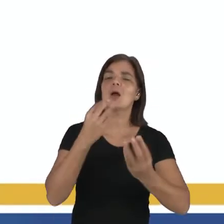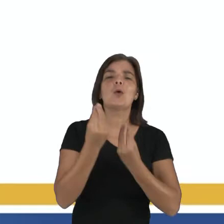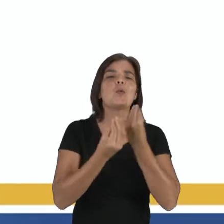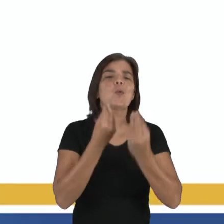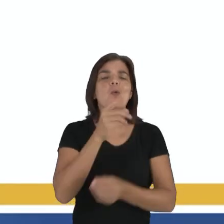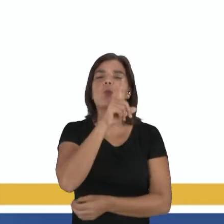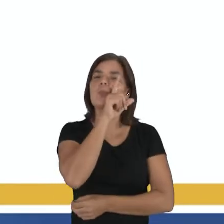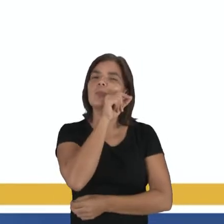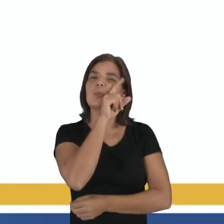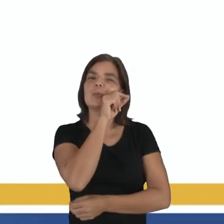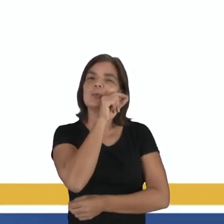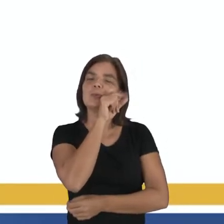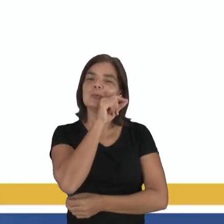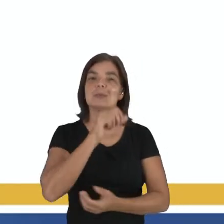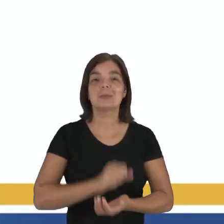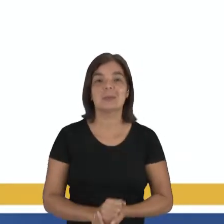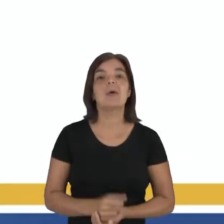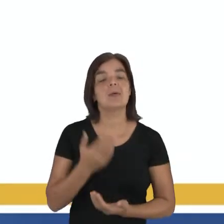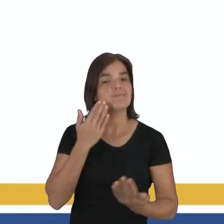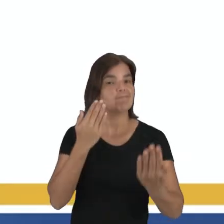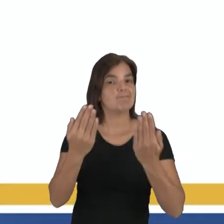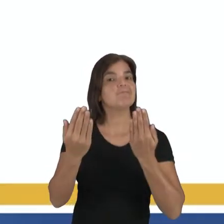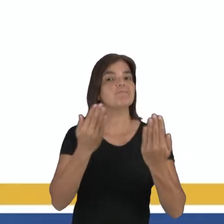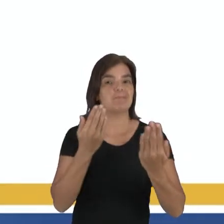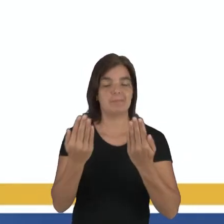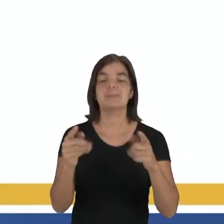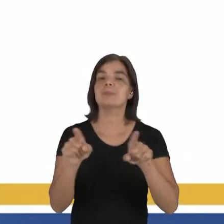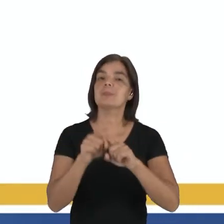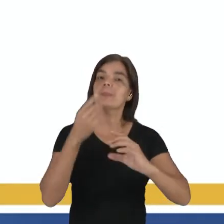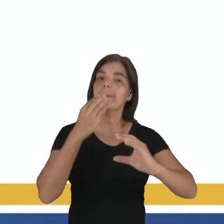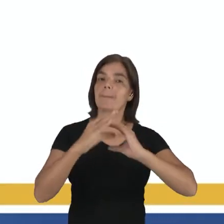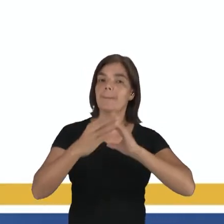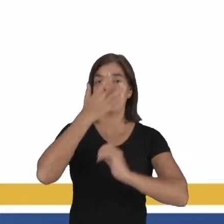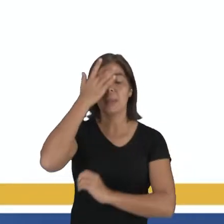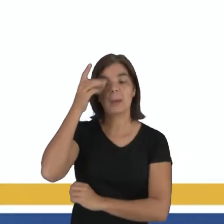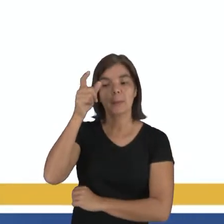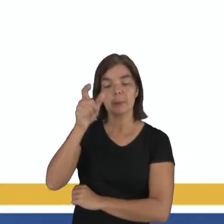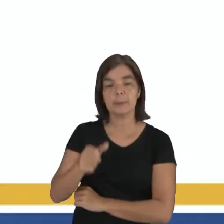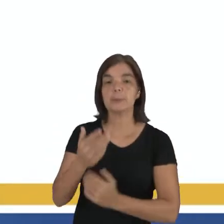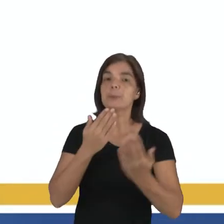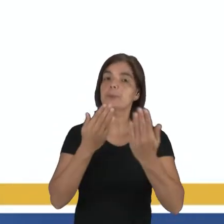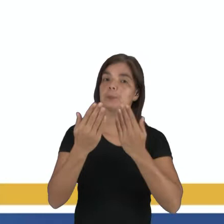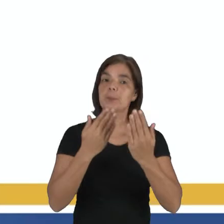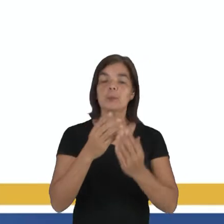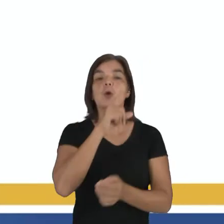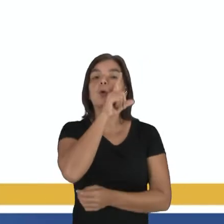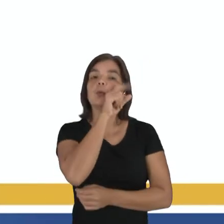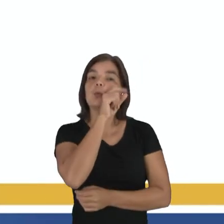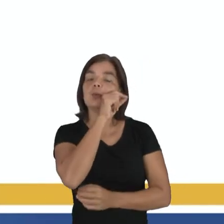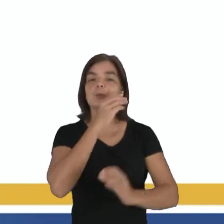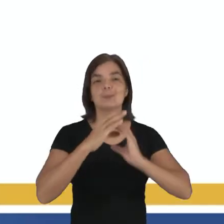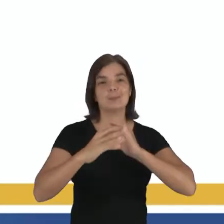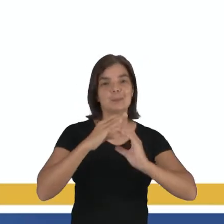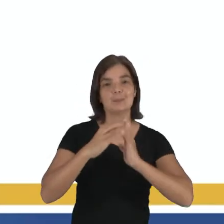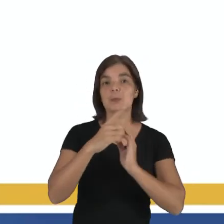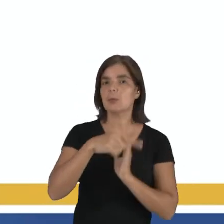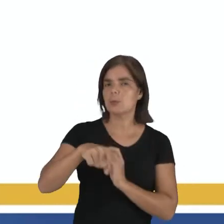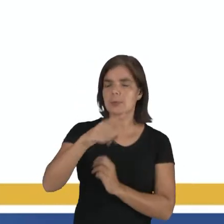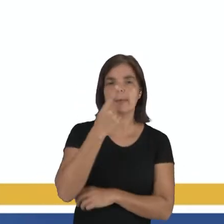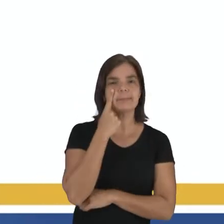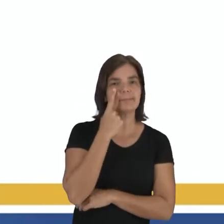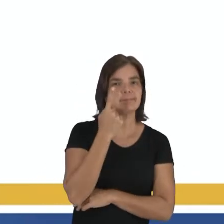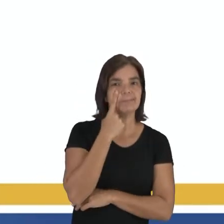como um passarinho. Está sendo feita a comparação do cantar de uma pessoa com o cantar de um passarinho. Você